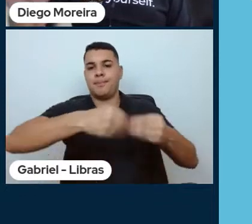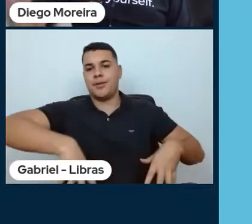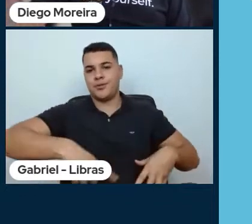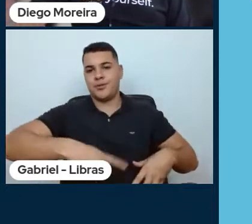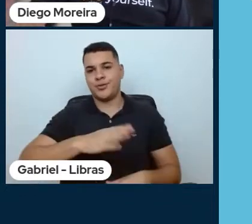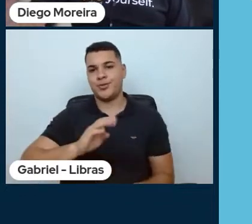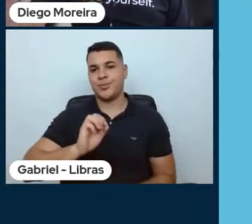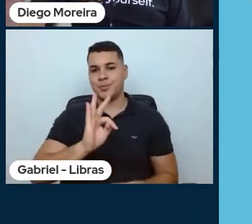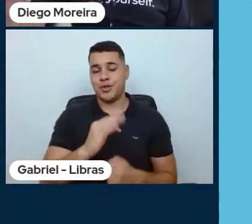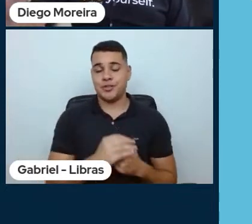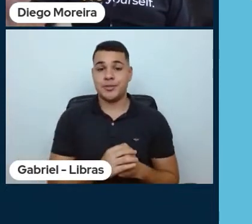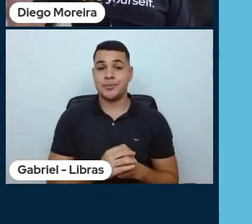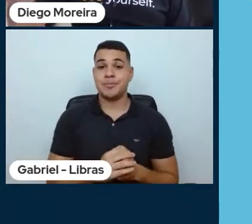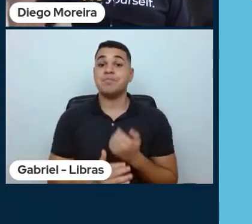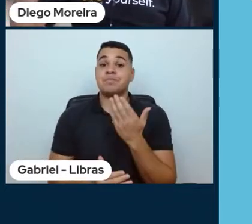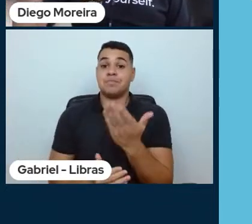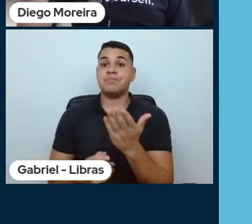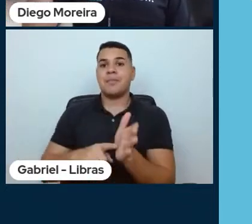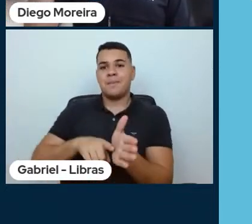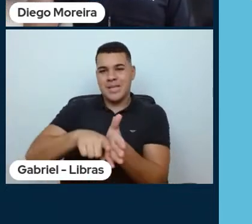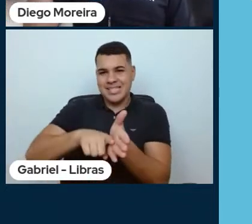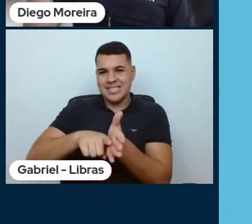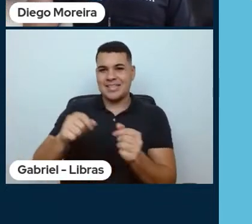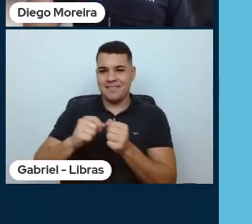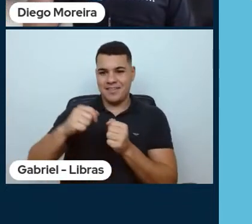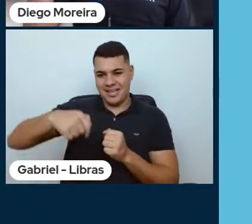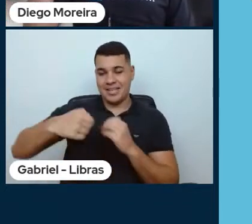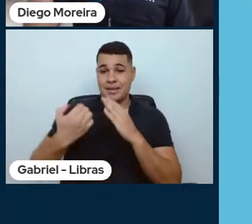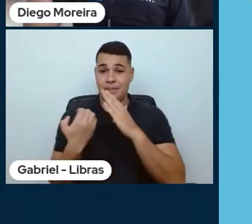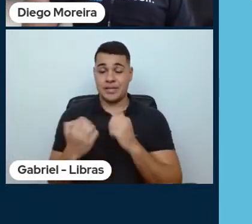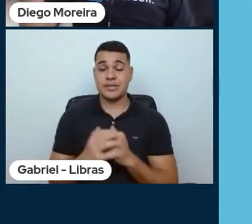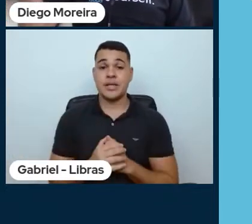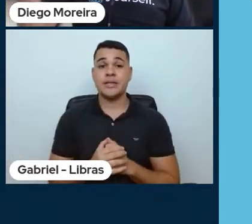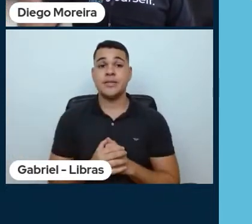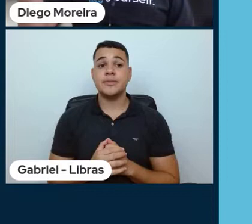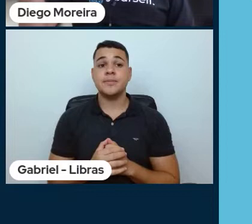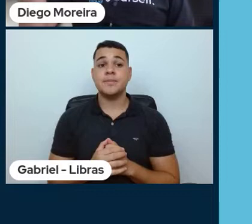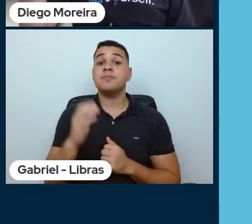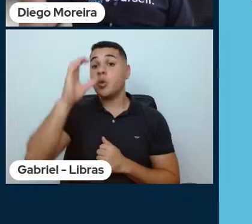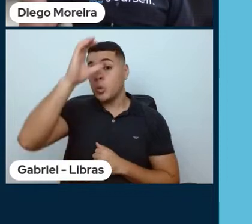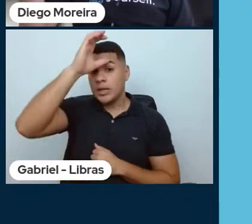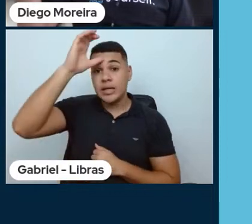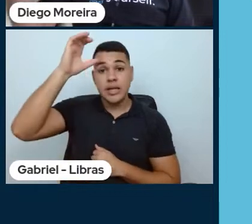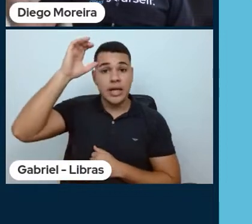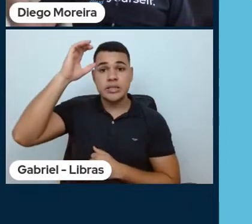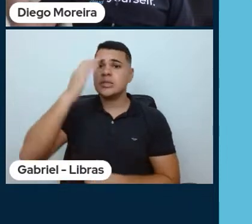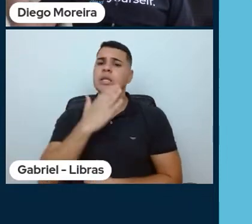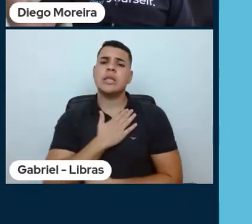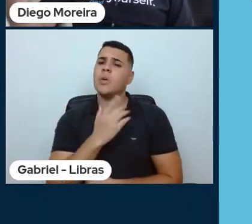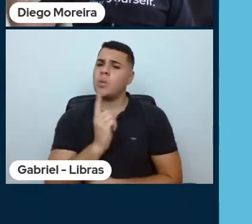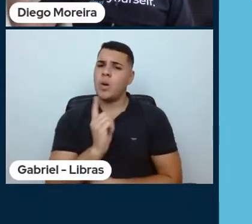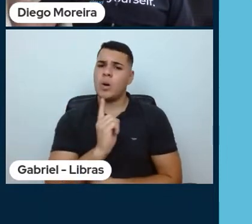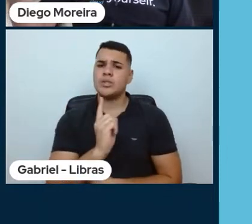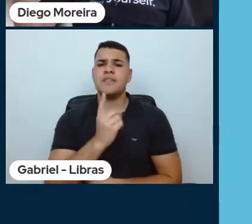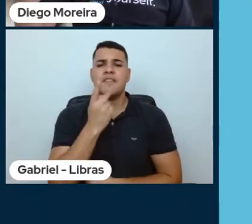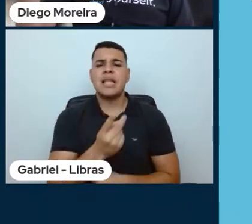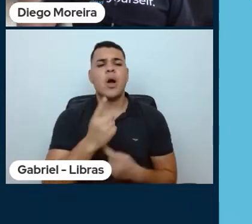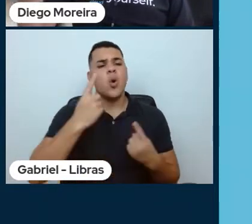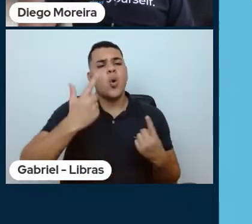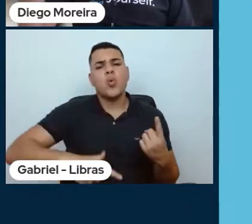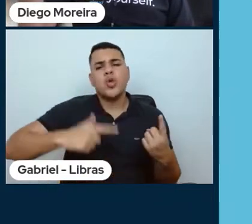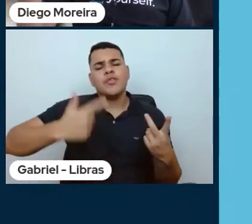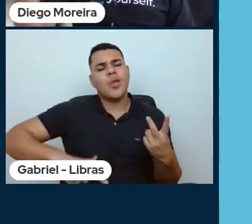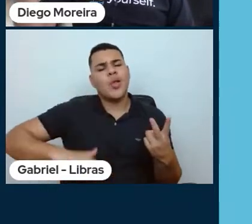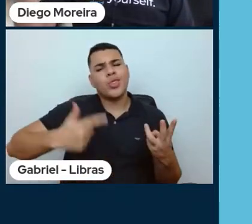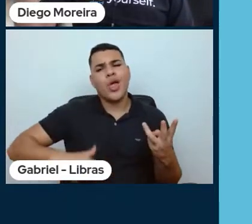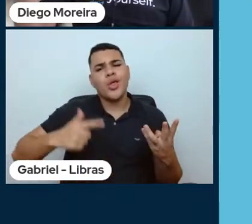E aqui nessa pesquisa, ela mostra, né, que, os clientes não gostam, né, de se repetir várias vezes, então isso acaba